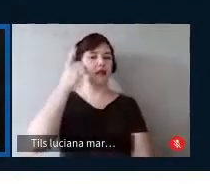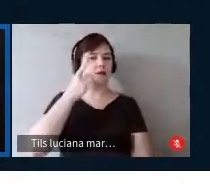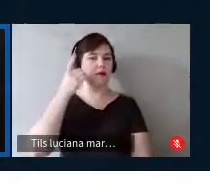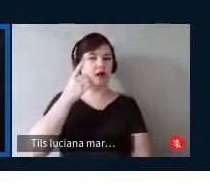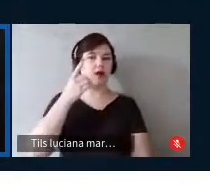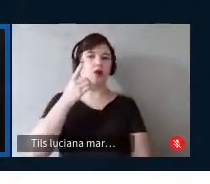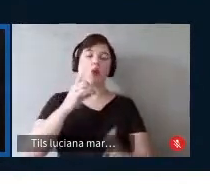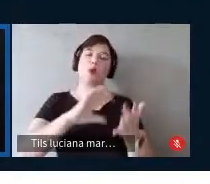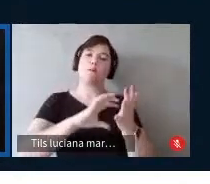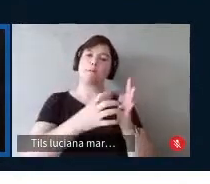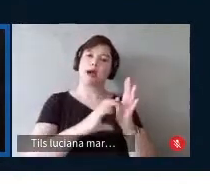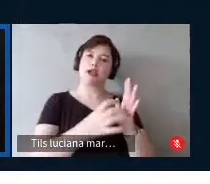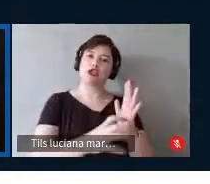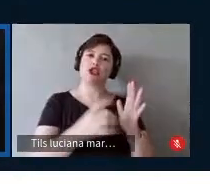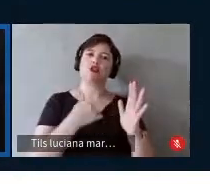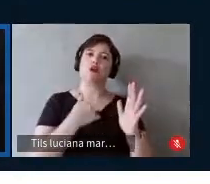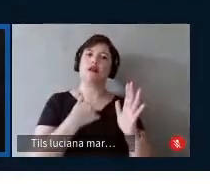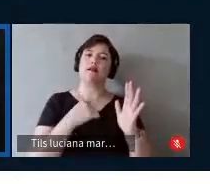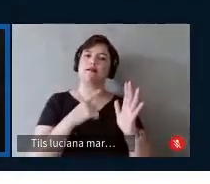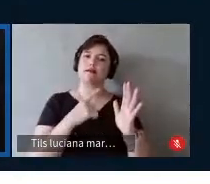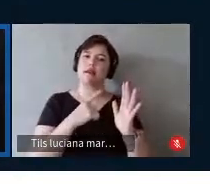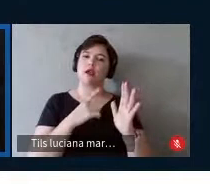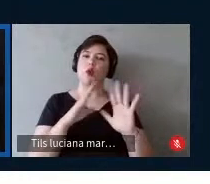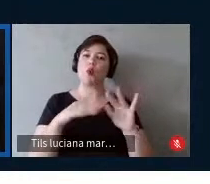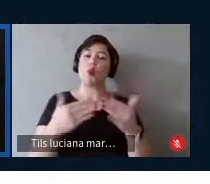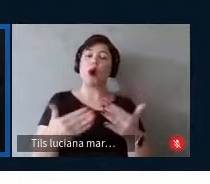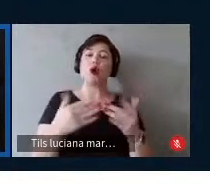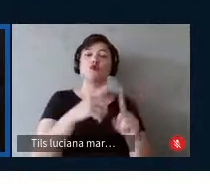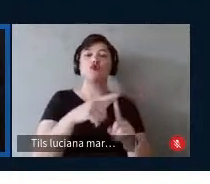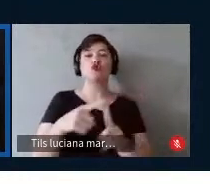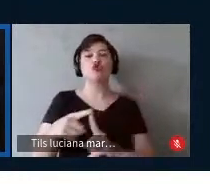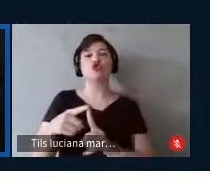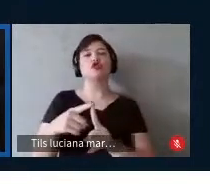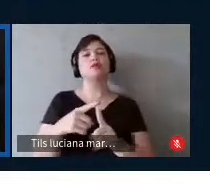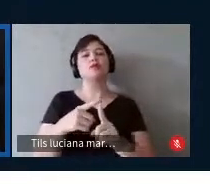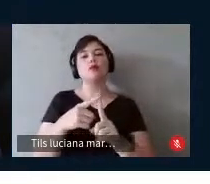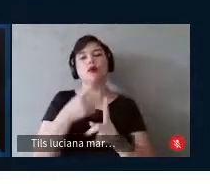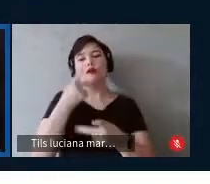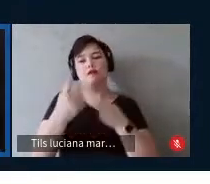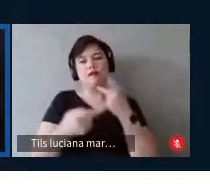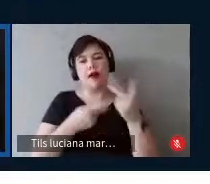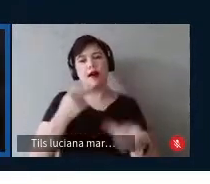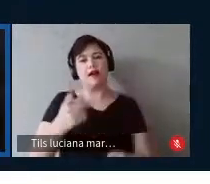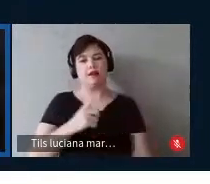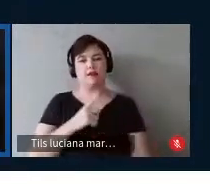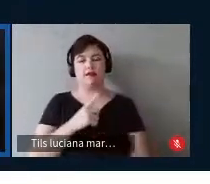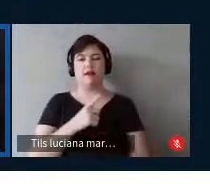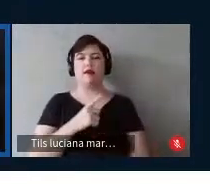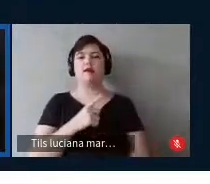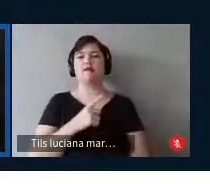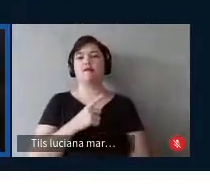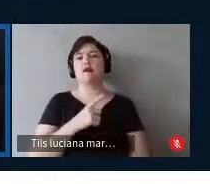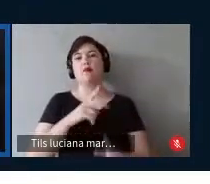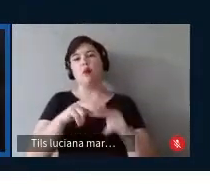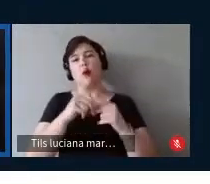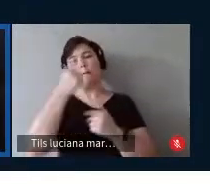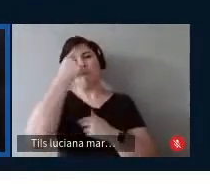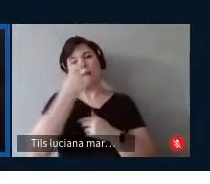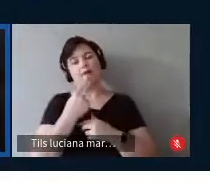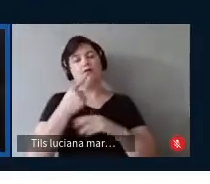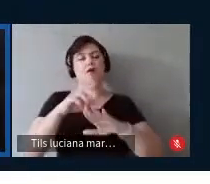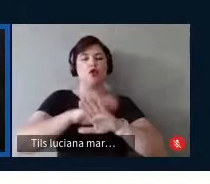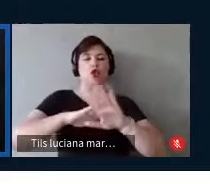que partido ele segue e que tipo de argumentação seguindo o seu perfil